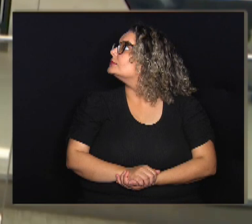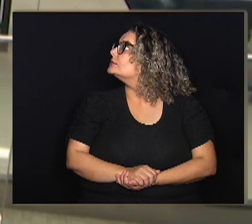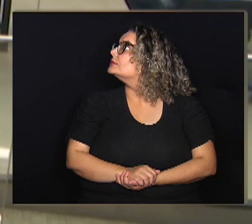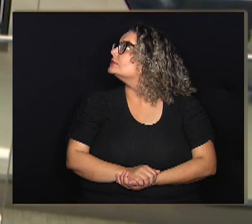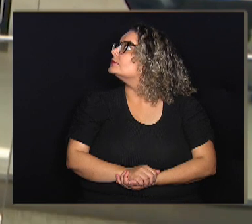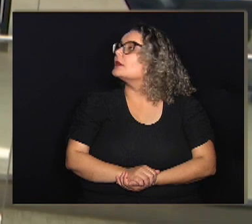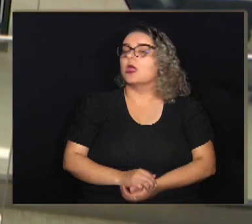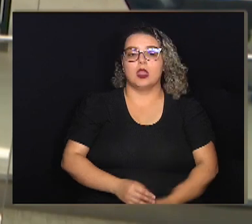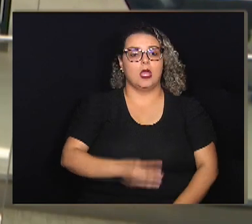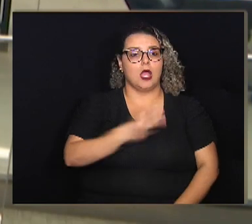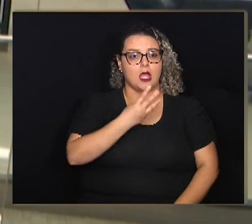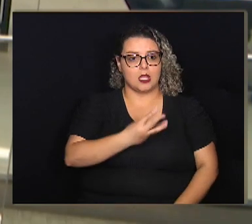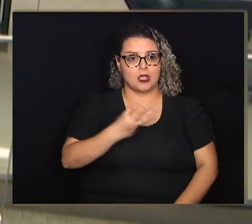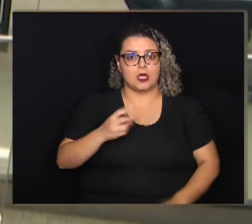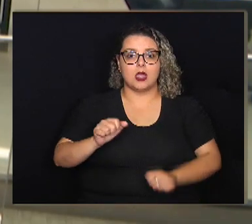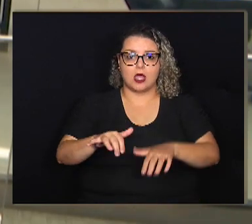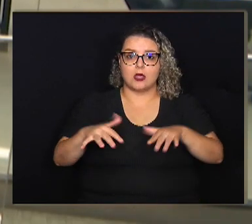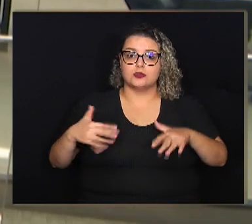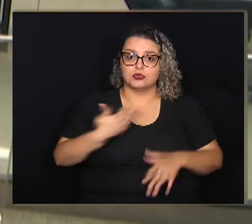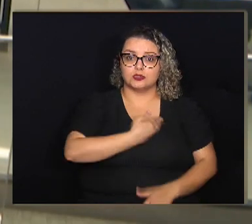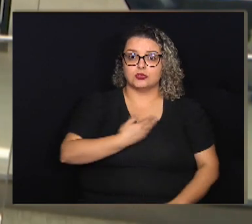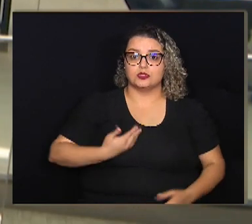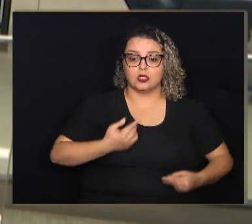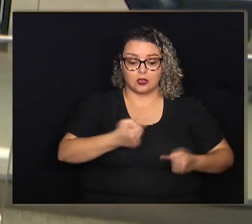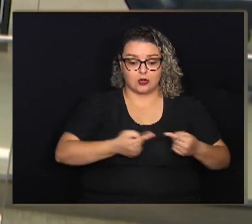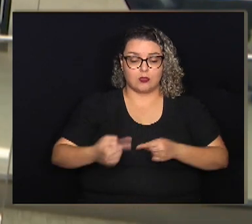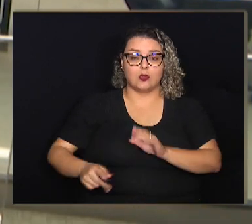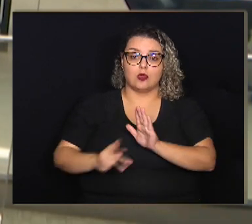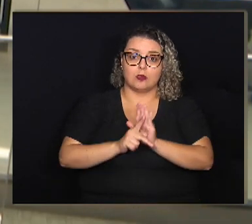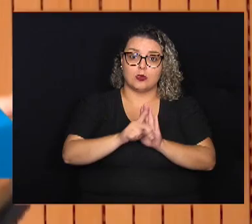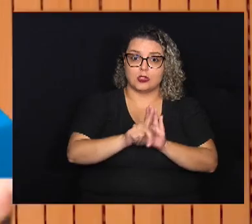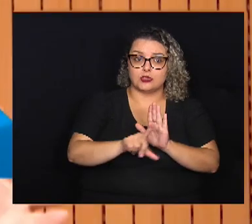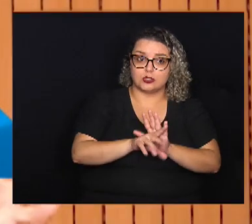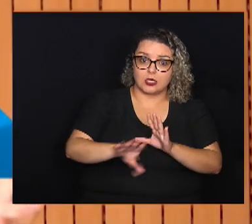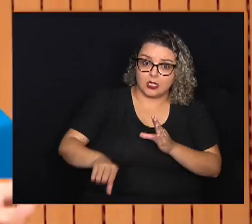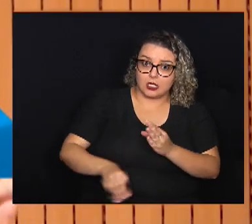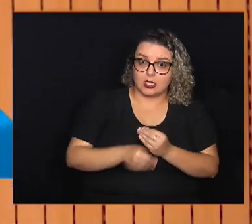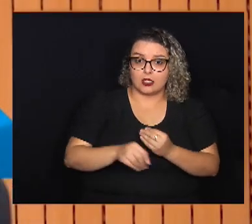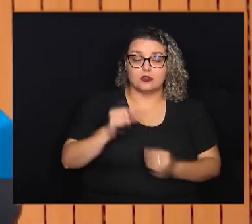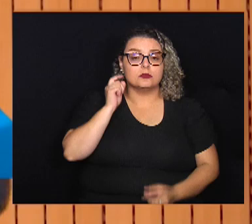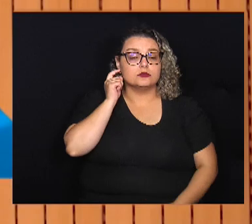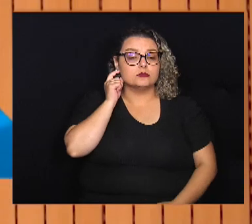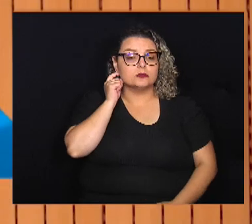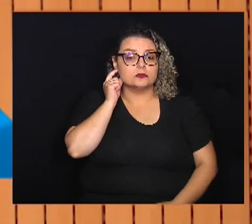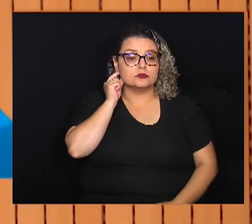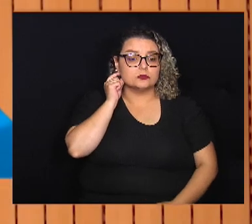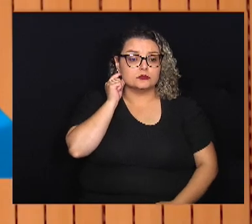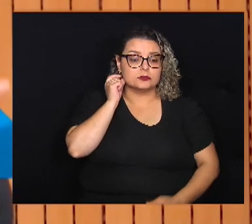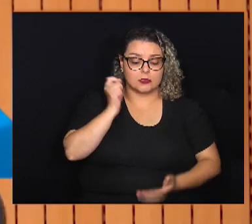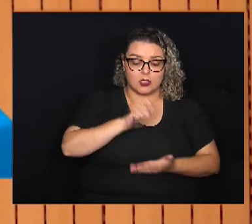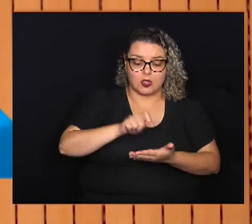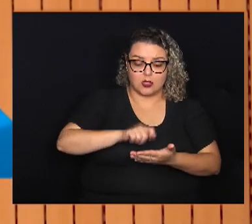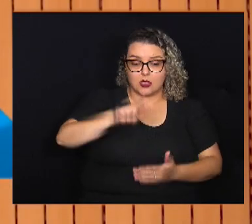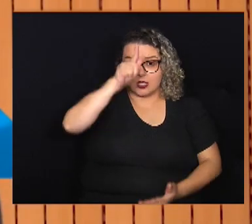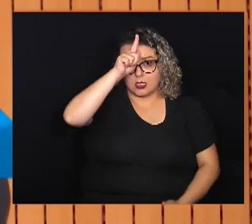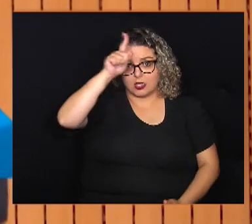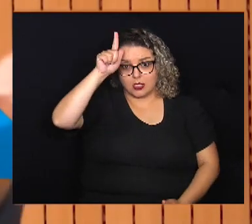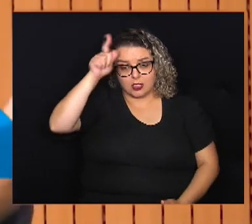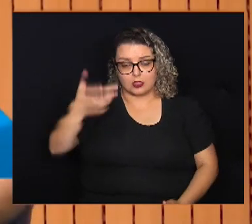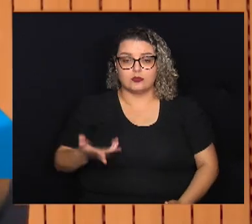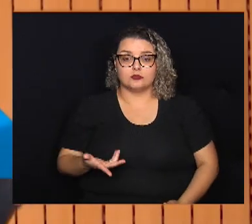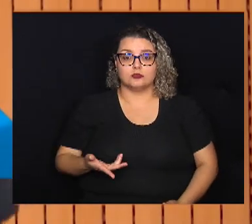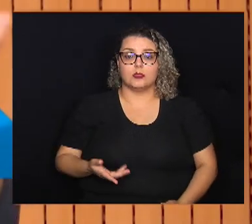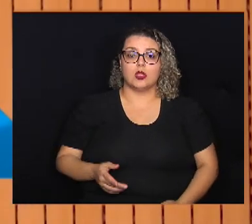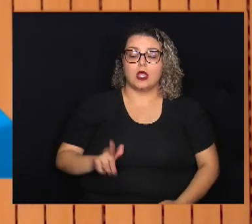a 33ª audiência pública debateu o projeto de lei complementar de autoria do vereador Gustavo Peta que dispõe sobre a